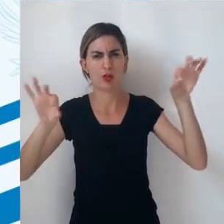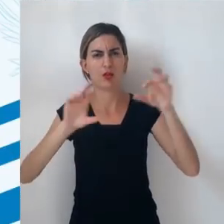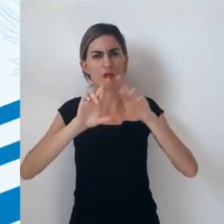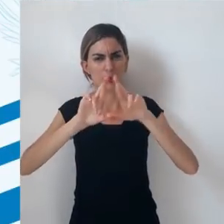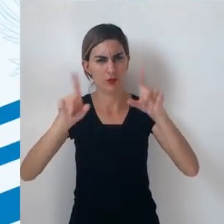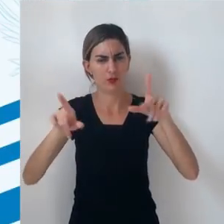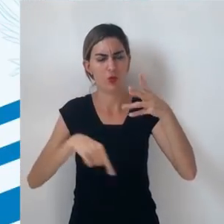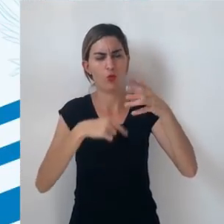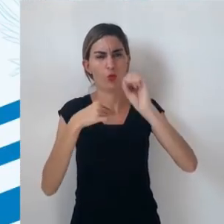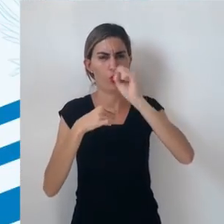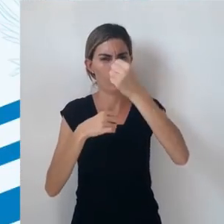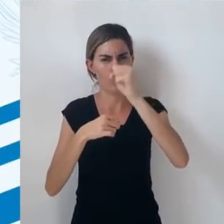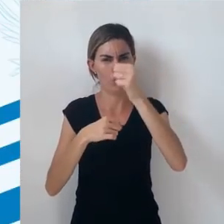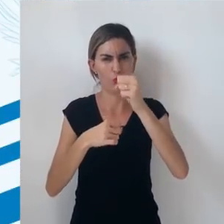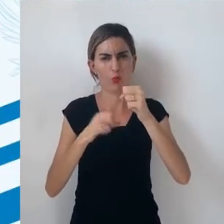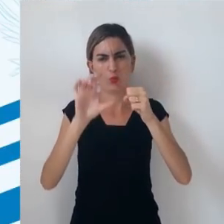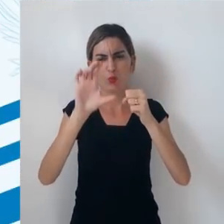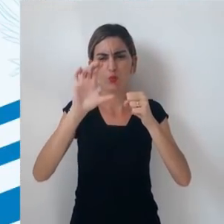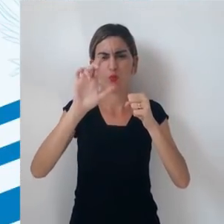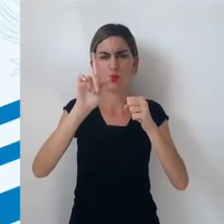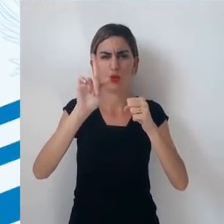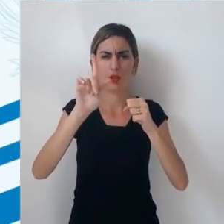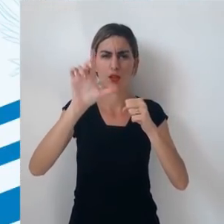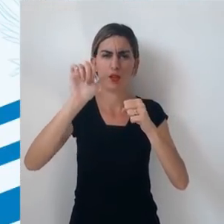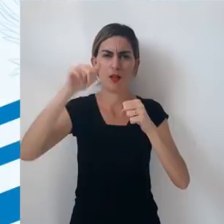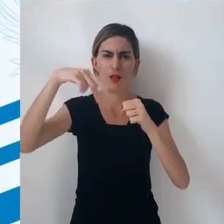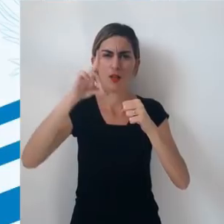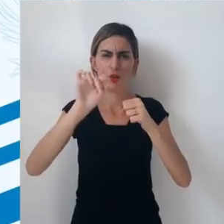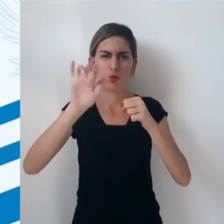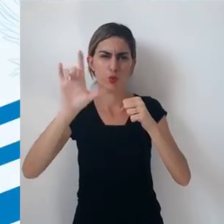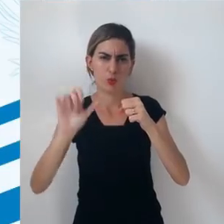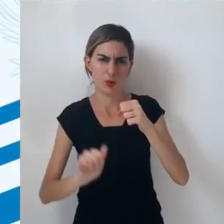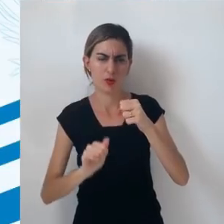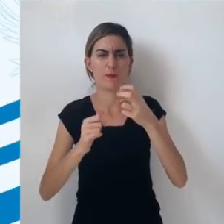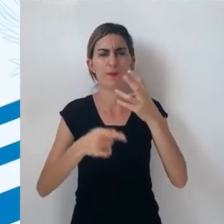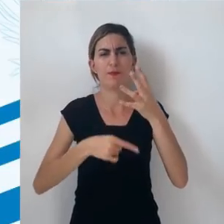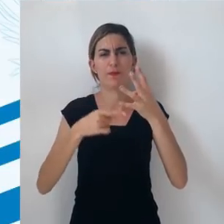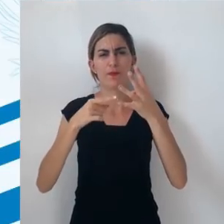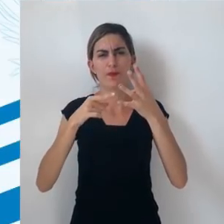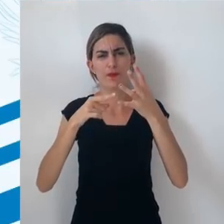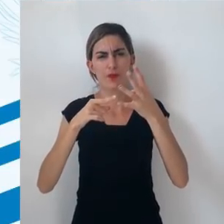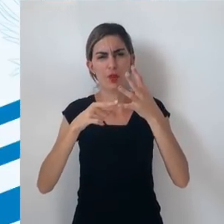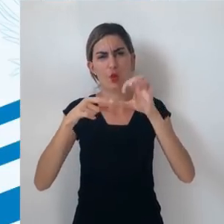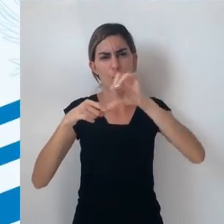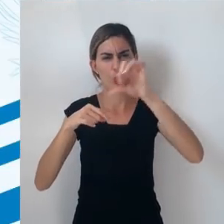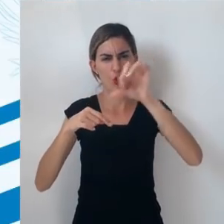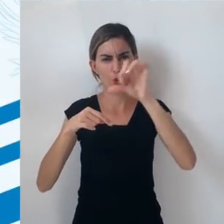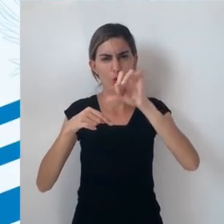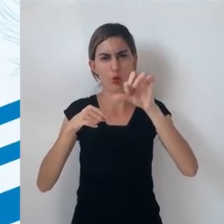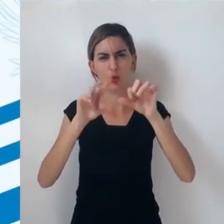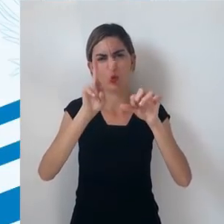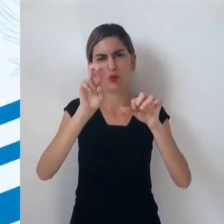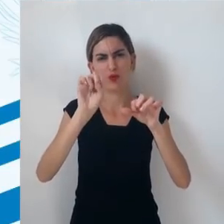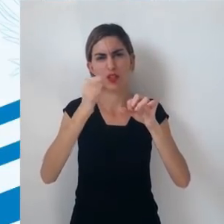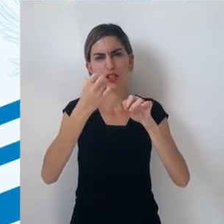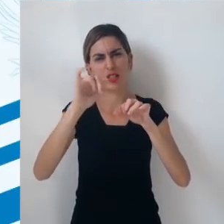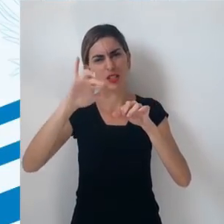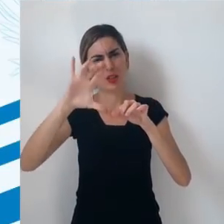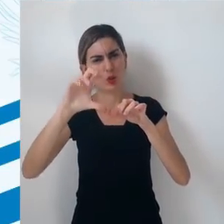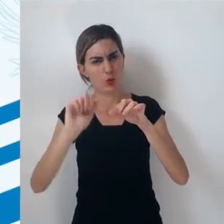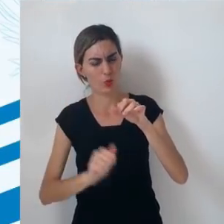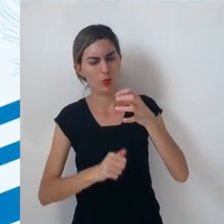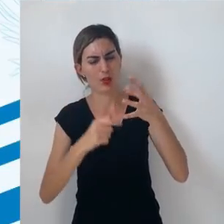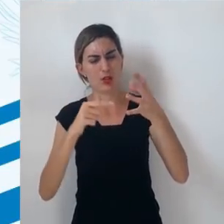canal diferente. No 8º, a glândula bulbo-uretral. No 9º, a vesícula seminal. E